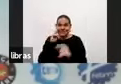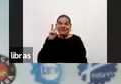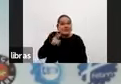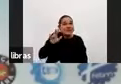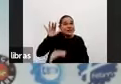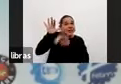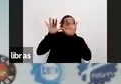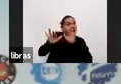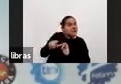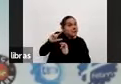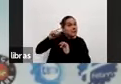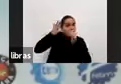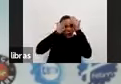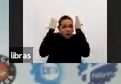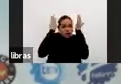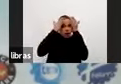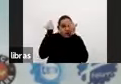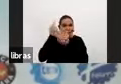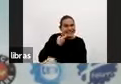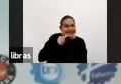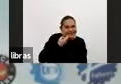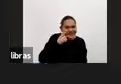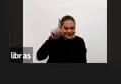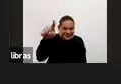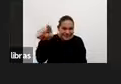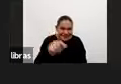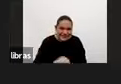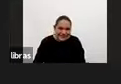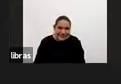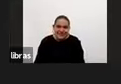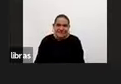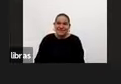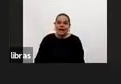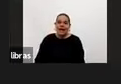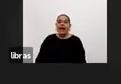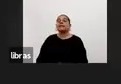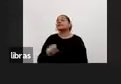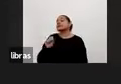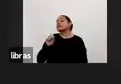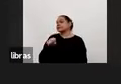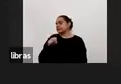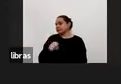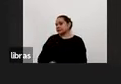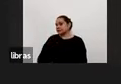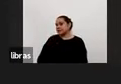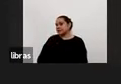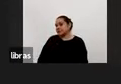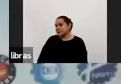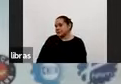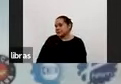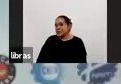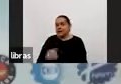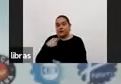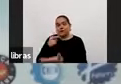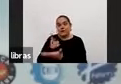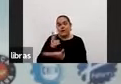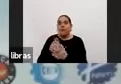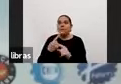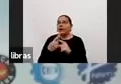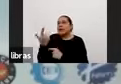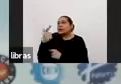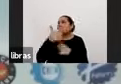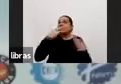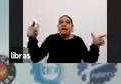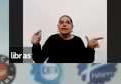neve no seu cabelo que ficou de sexta. Eu percebo isso. É verdade. E como é tão raro, eu vou preservar. Claro,